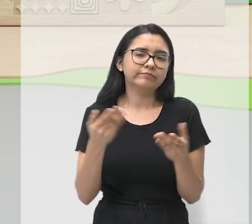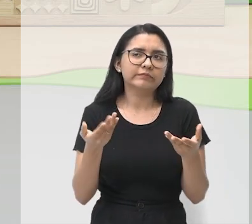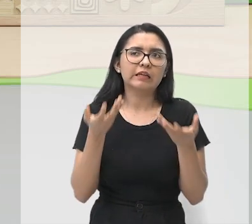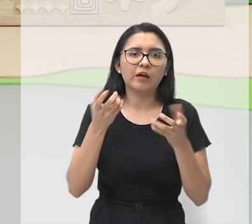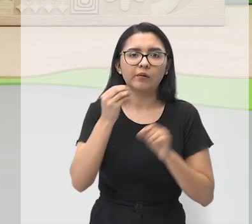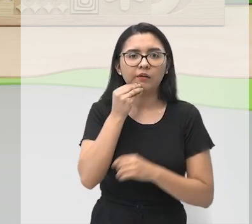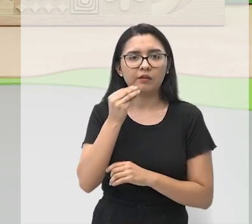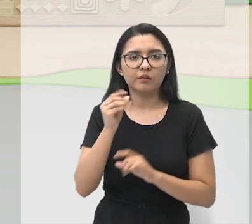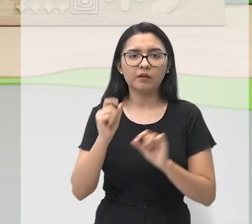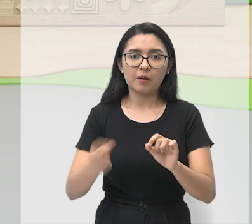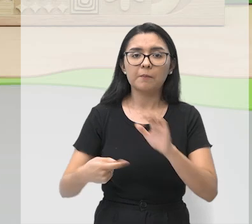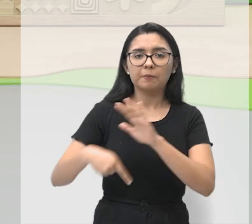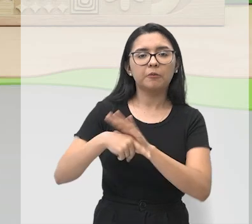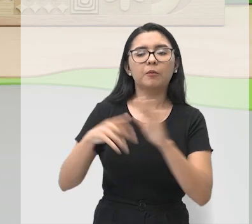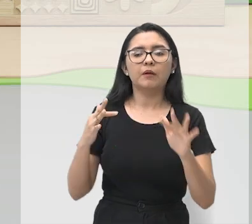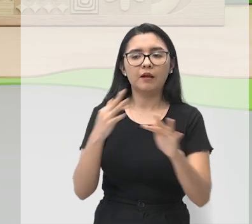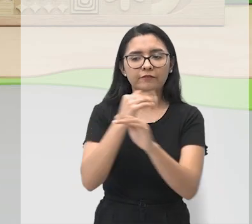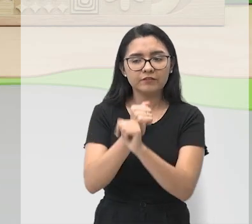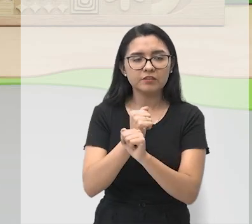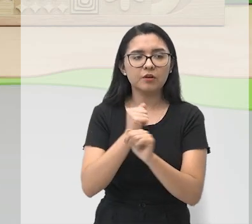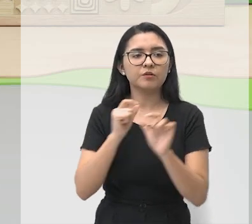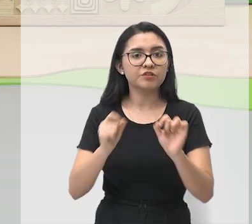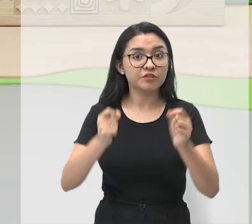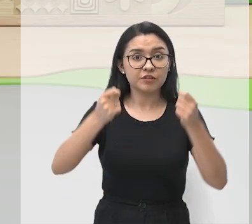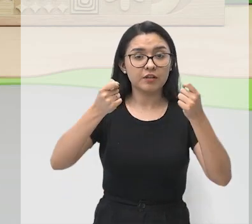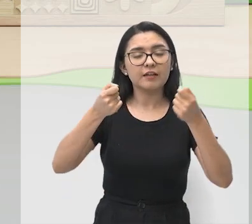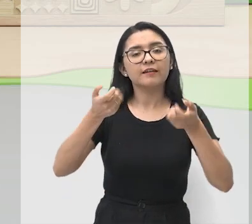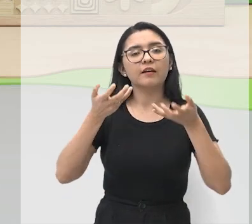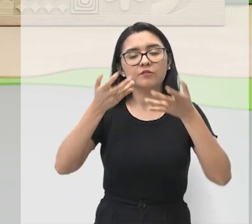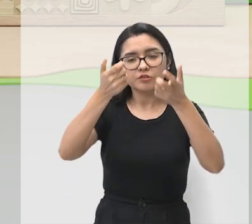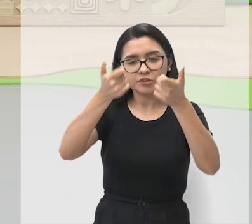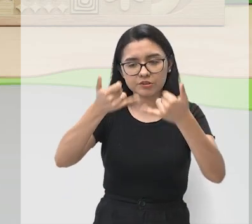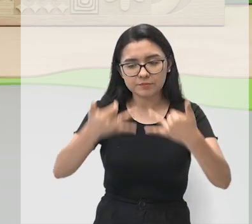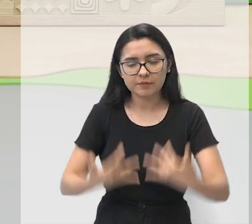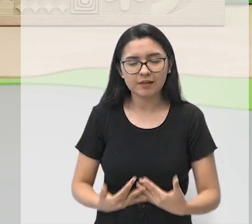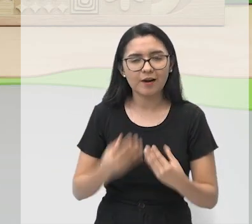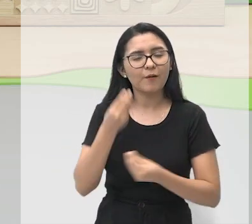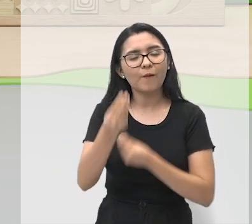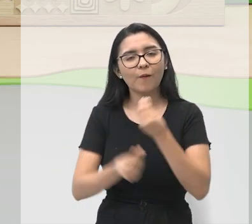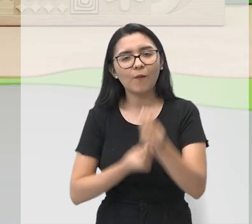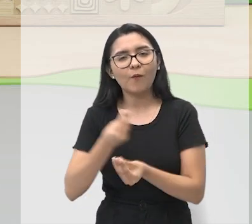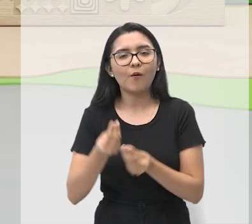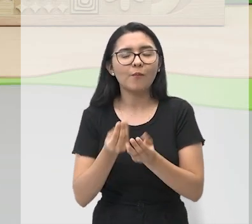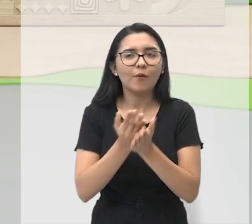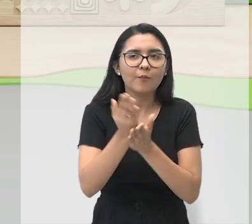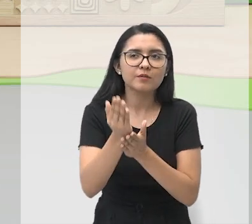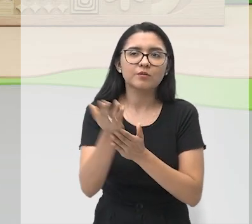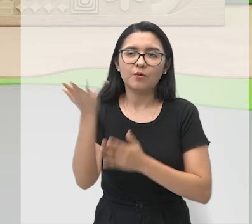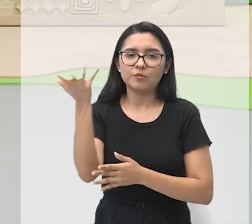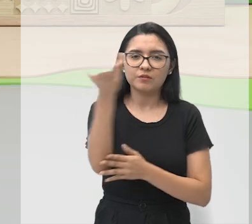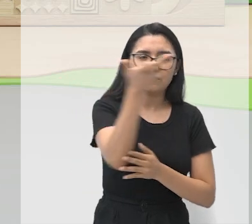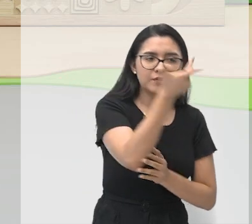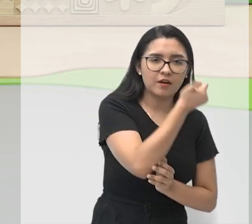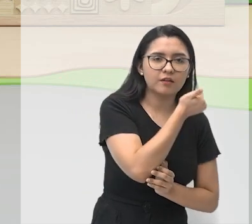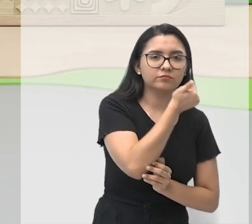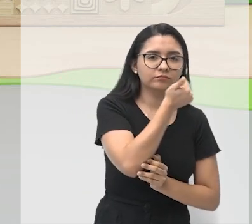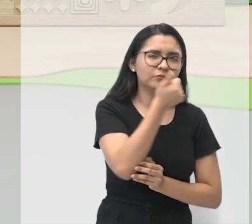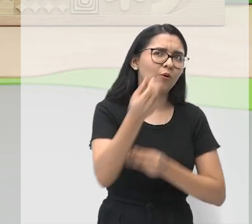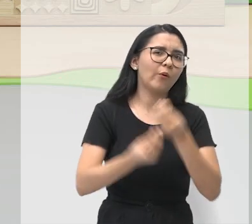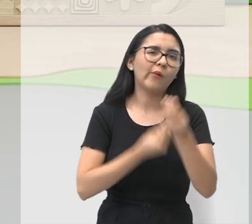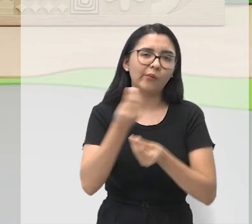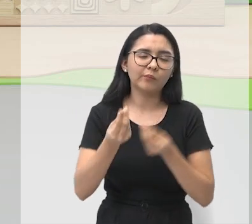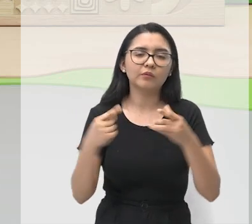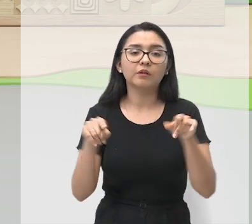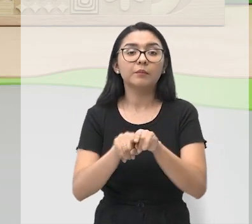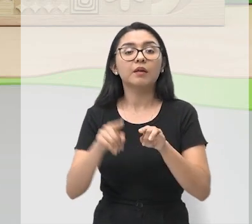tentativa da física de explicar as origens do universo. E a